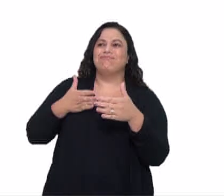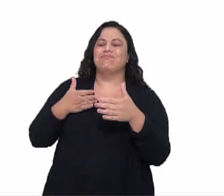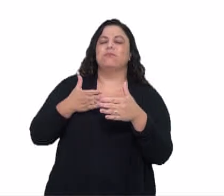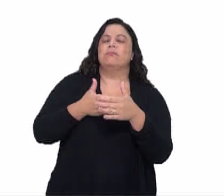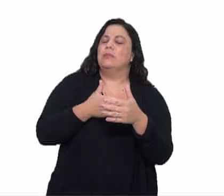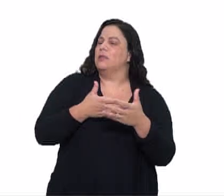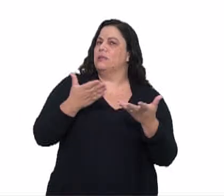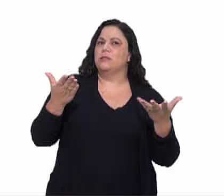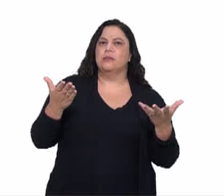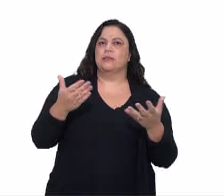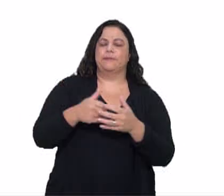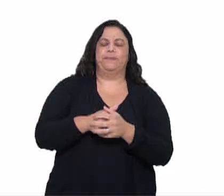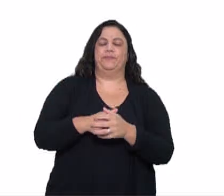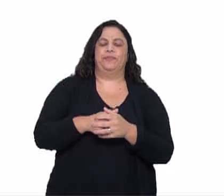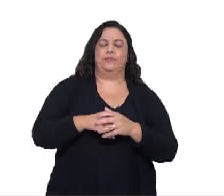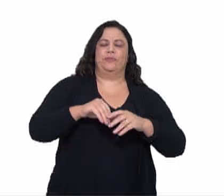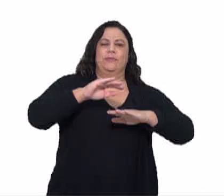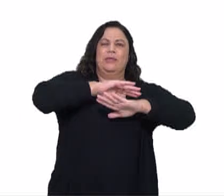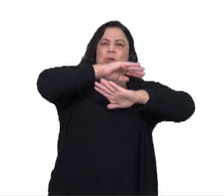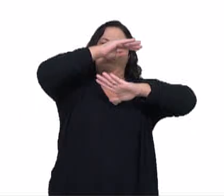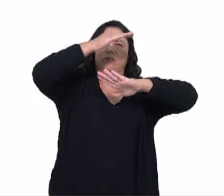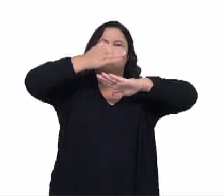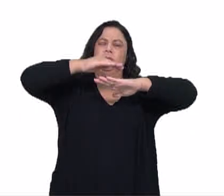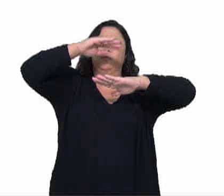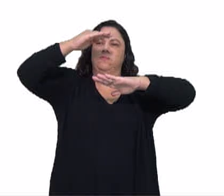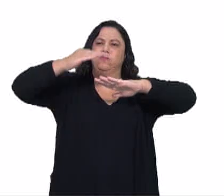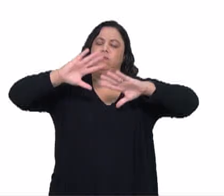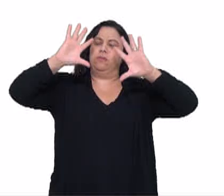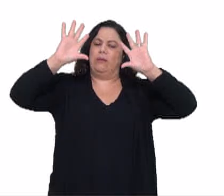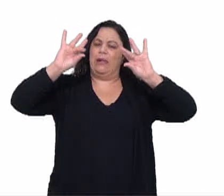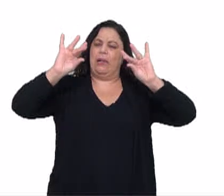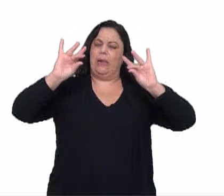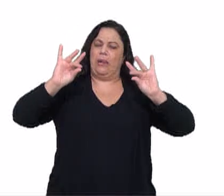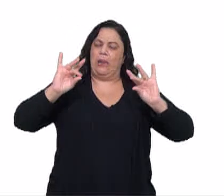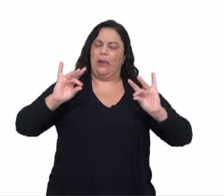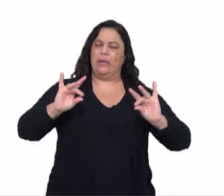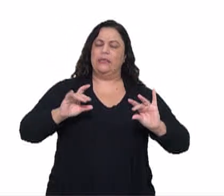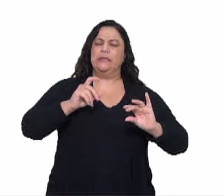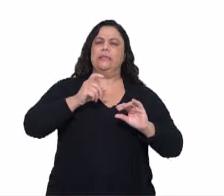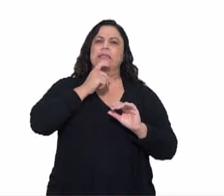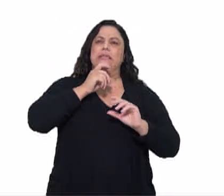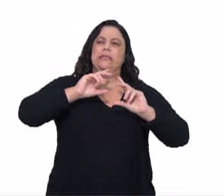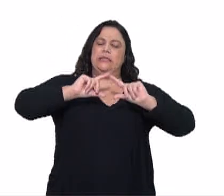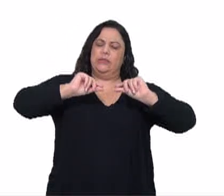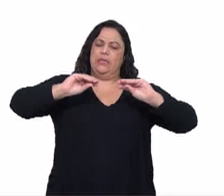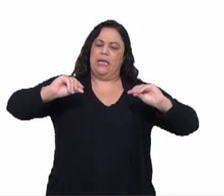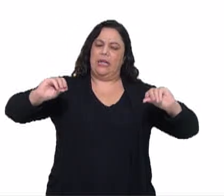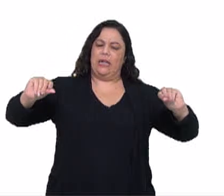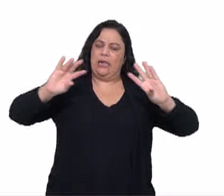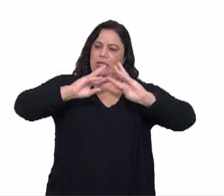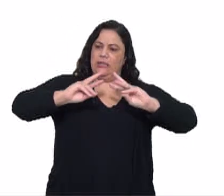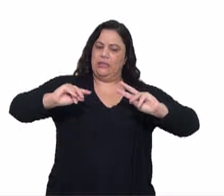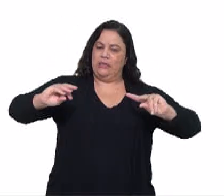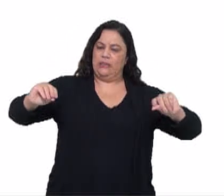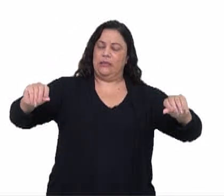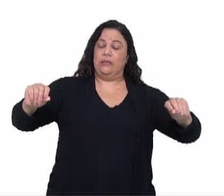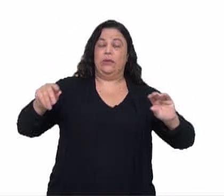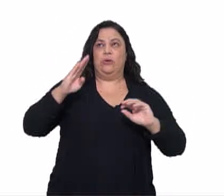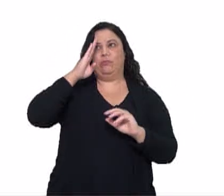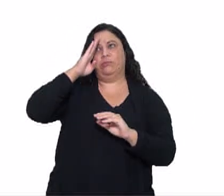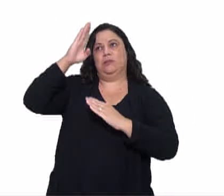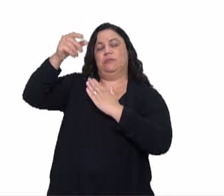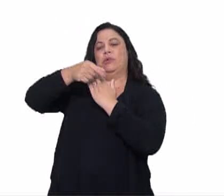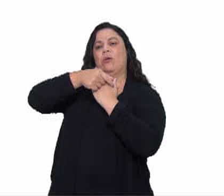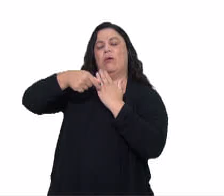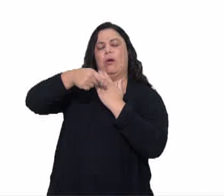disse o glaciologista da NASA, Eric Rignot, principal autor do outro estudo, que foi publicado na